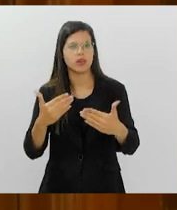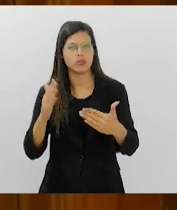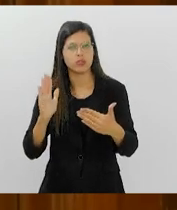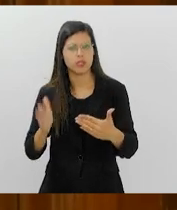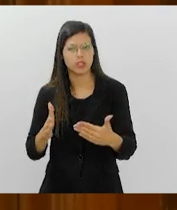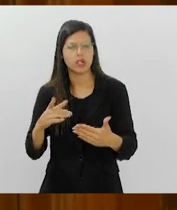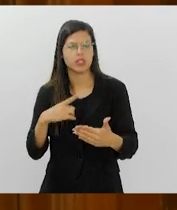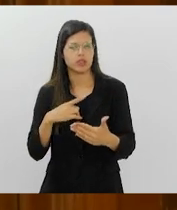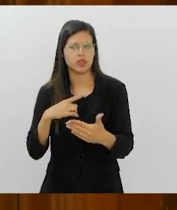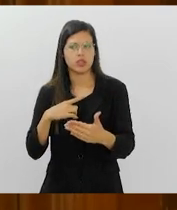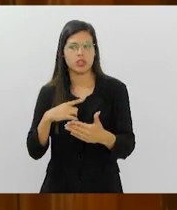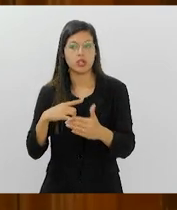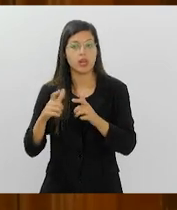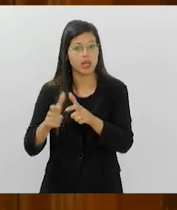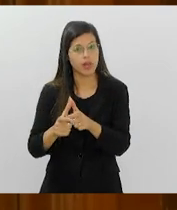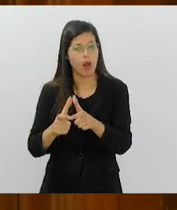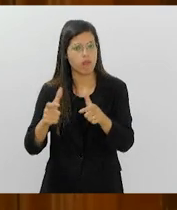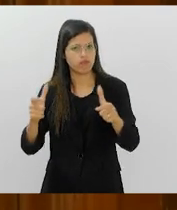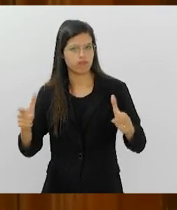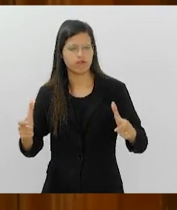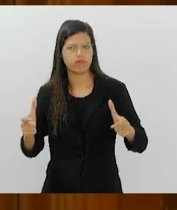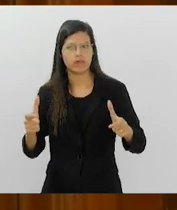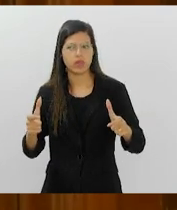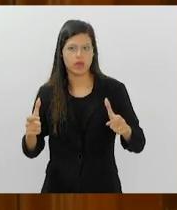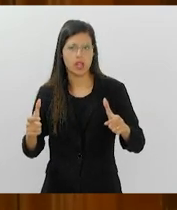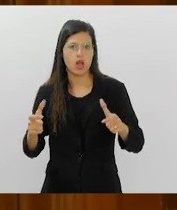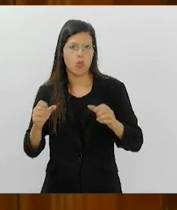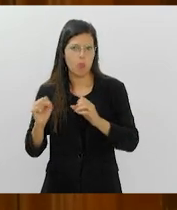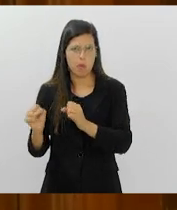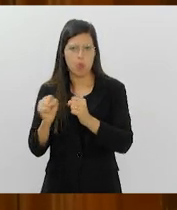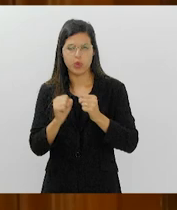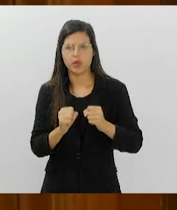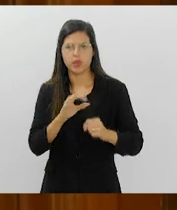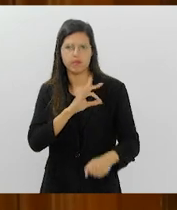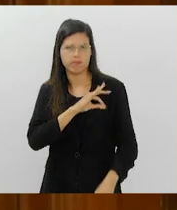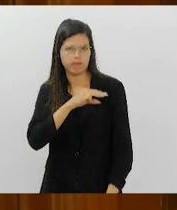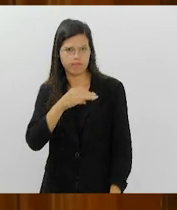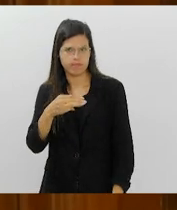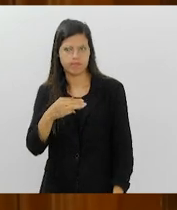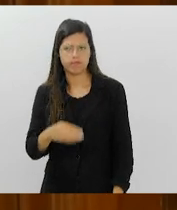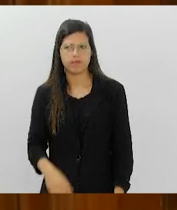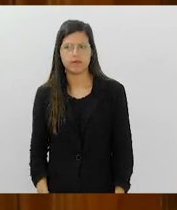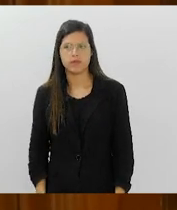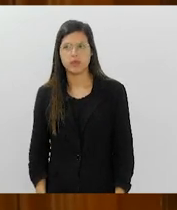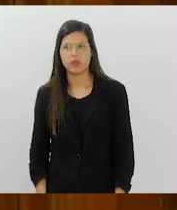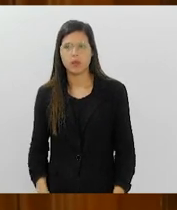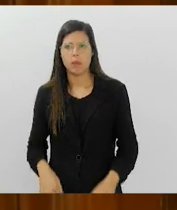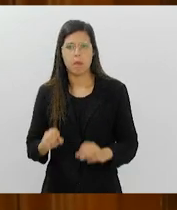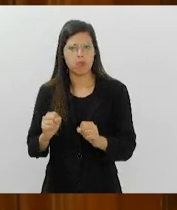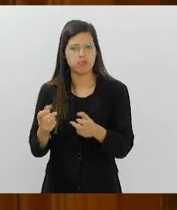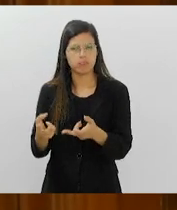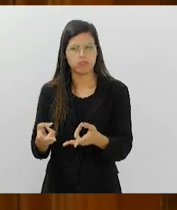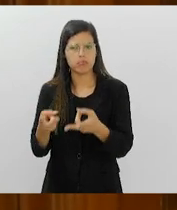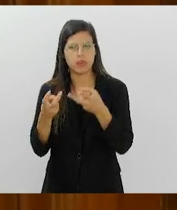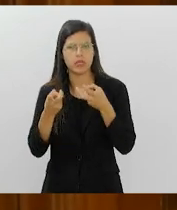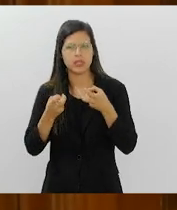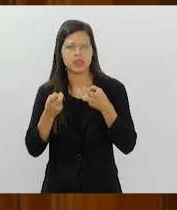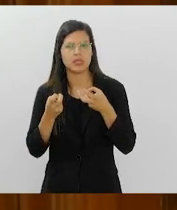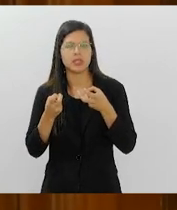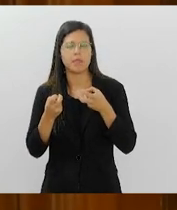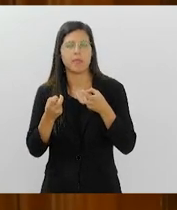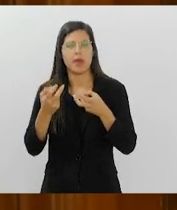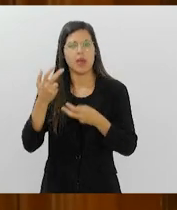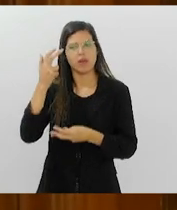como também ampliaram os poderes da Polícia Militar nesse sentido. Tá? Eu posso perceber isso, tanto a nível de